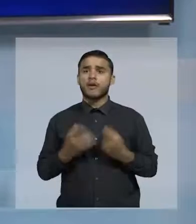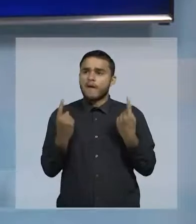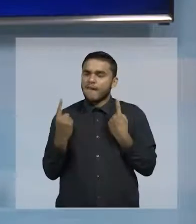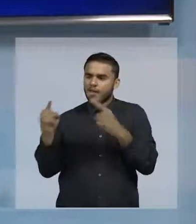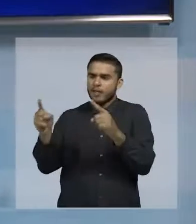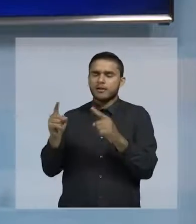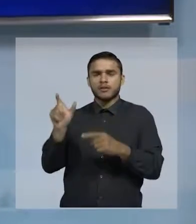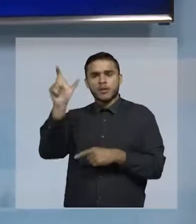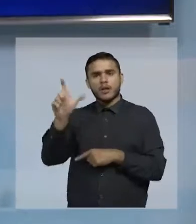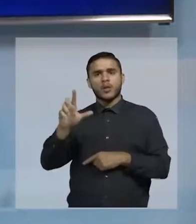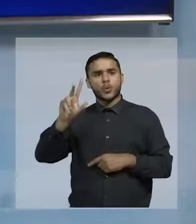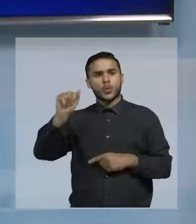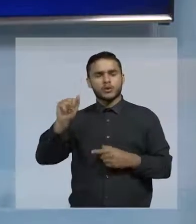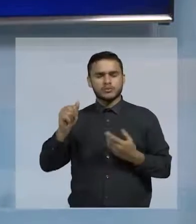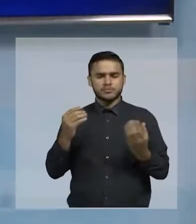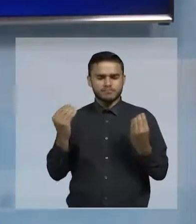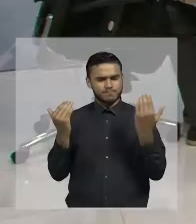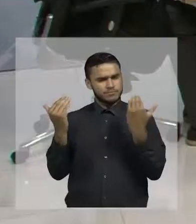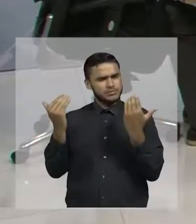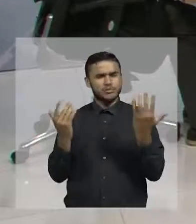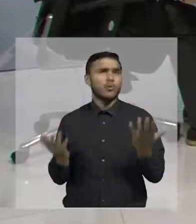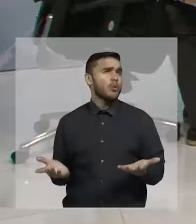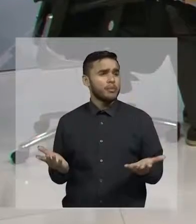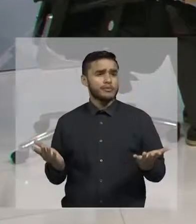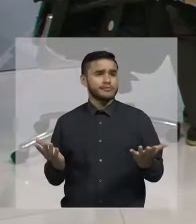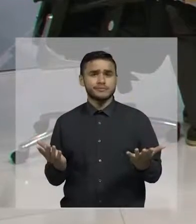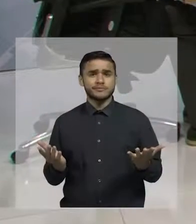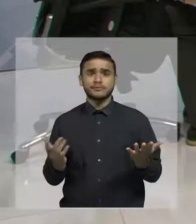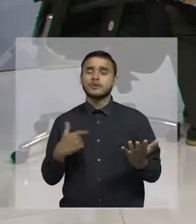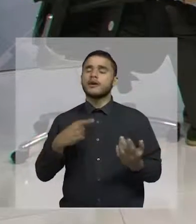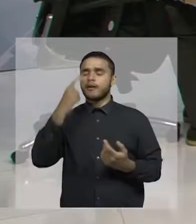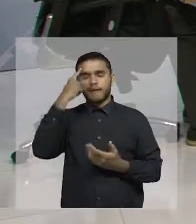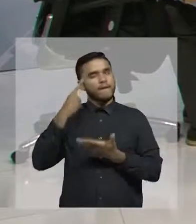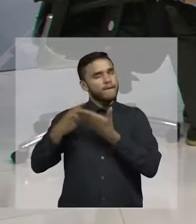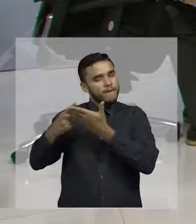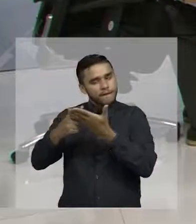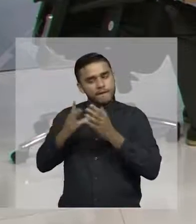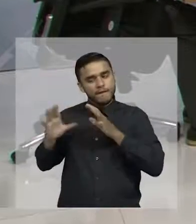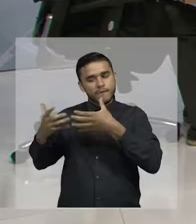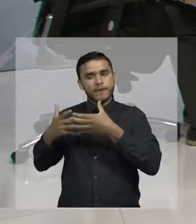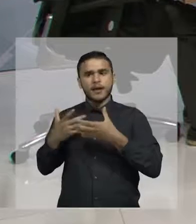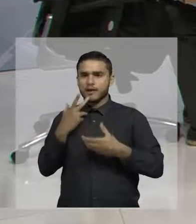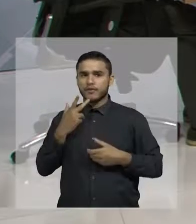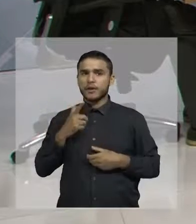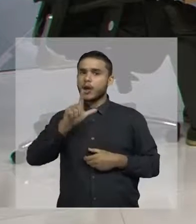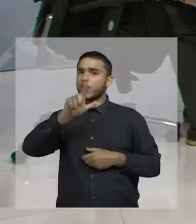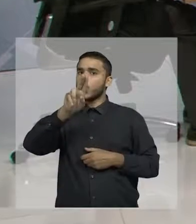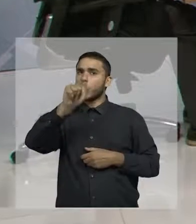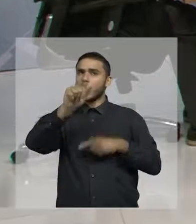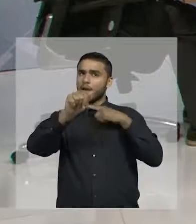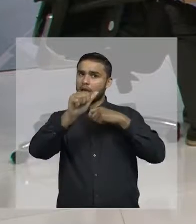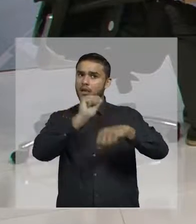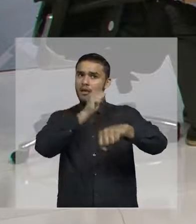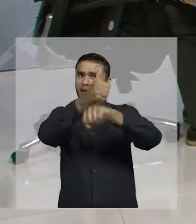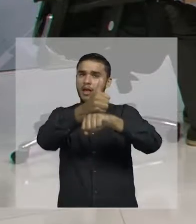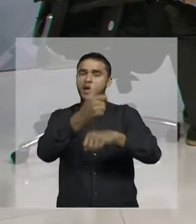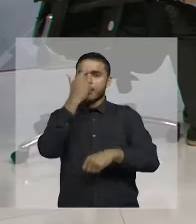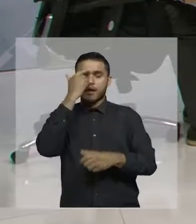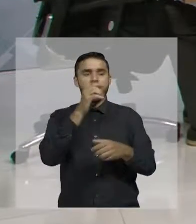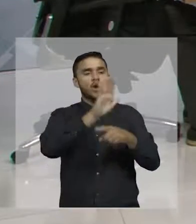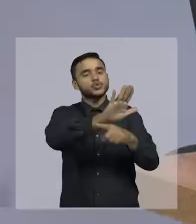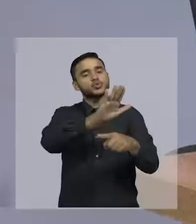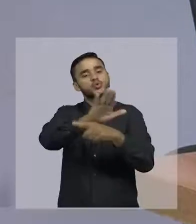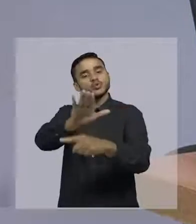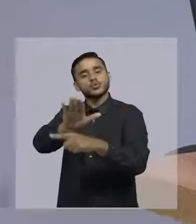rejeitam tanto. É uma coisa... Mas não é paradoxalmente, não. É de caso pensado. Porque eles não gostam,